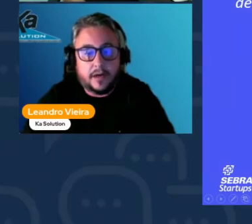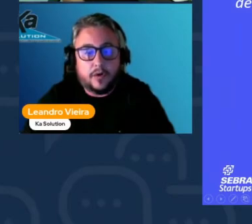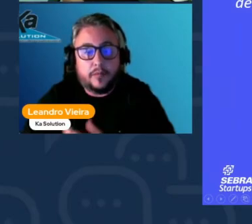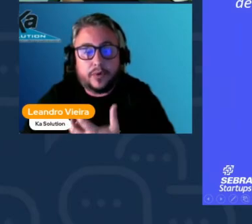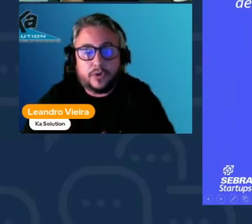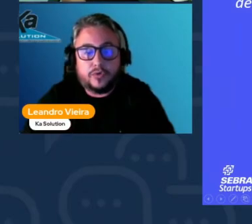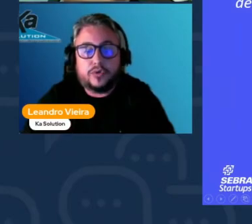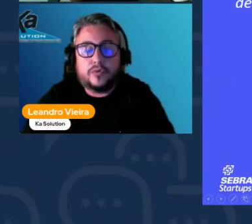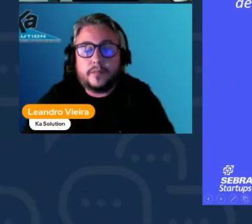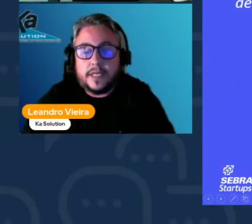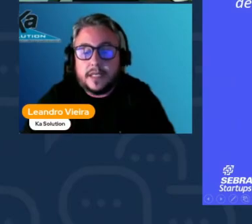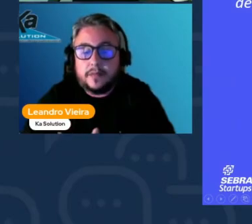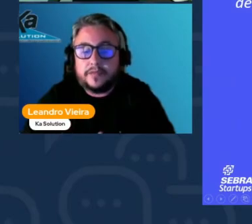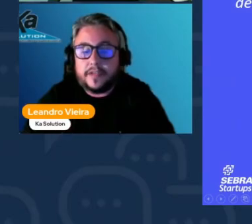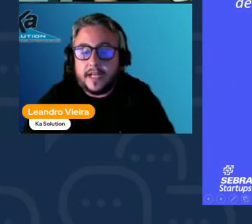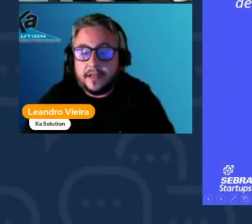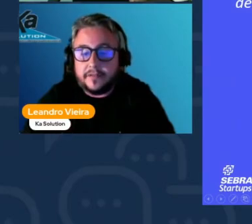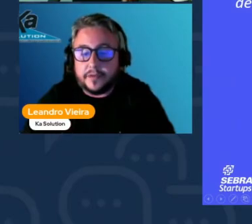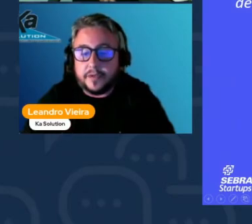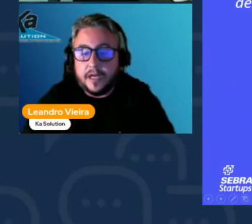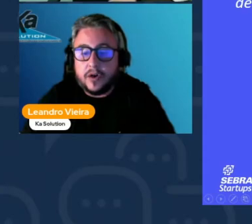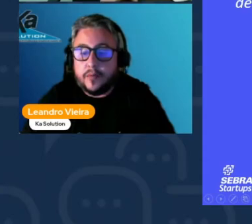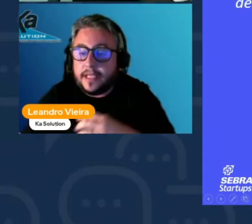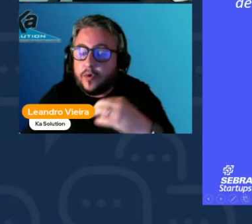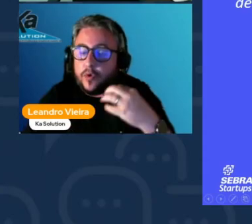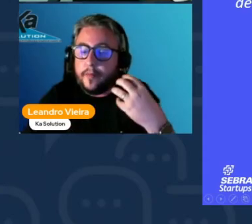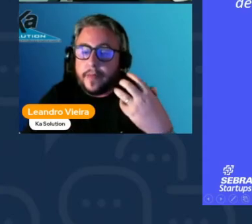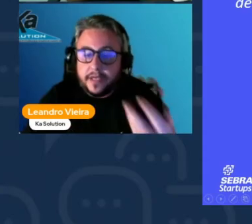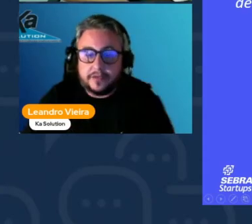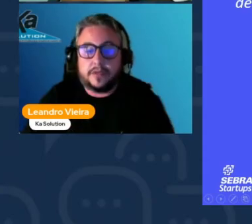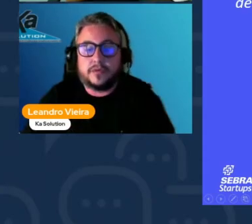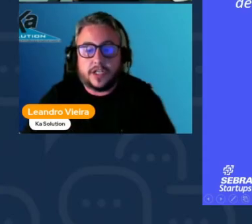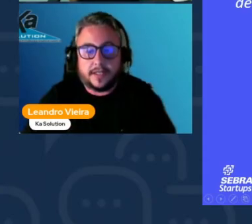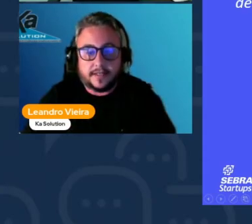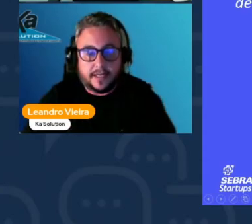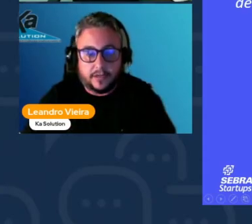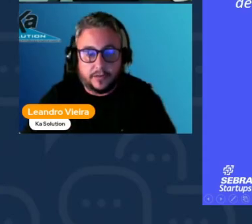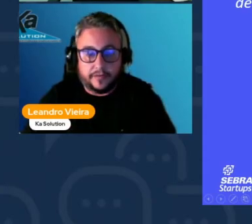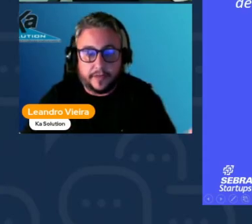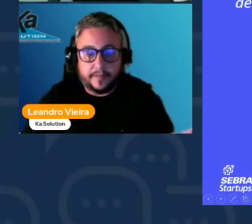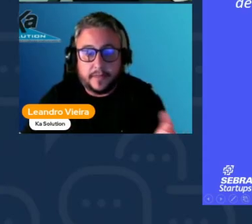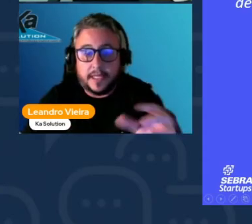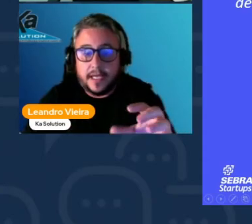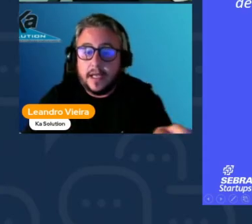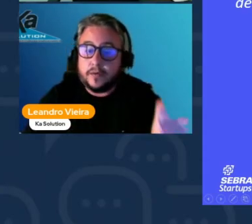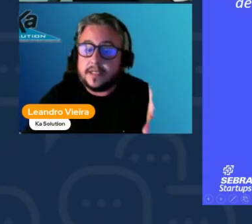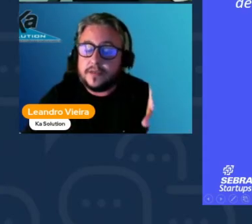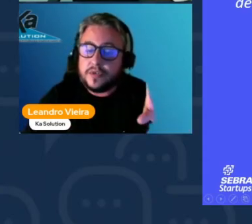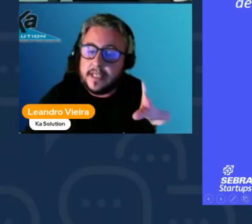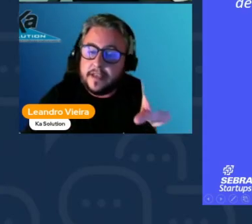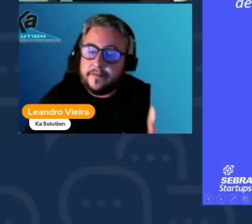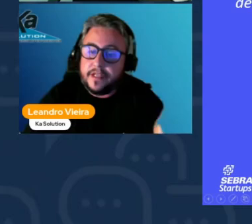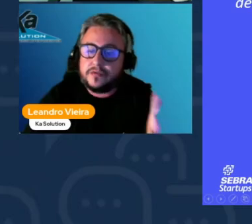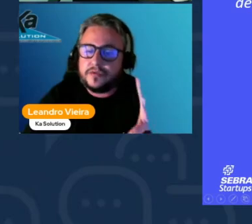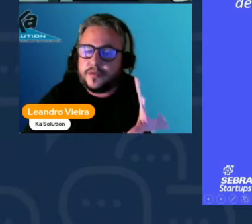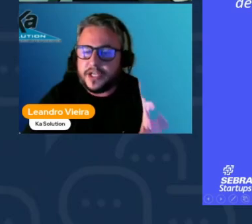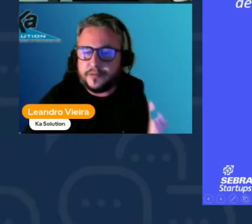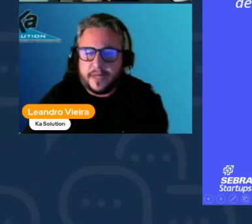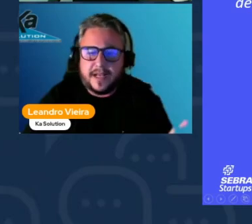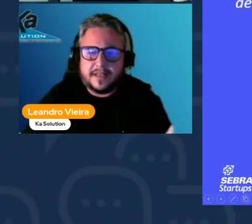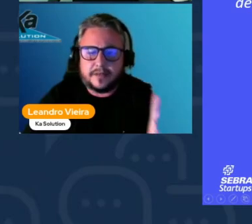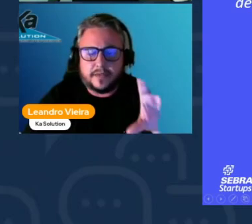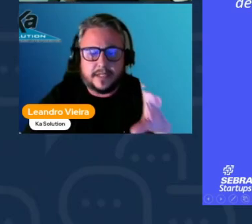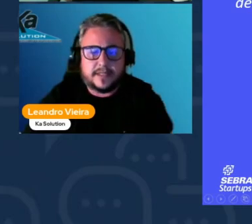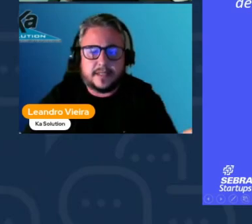nuvem, o produto mínimo viável. Como é que eu começo a utilizar a nuvem, né? Quais são os serviços